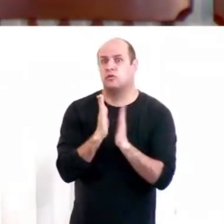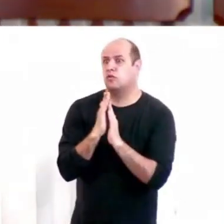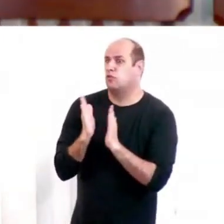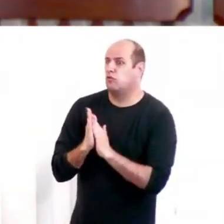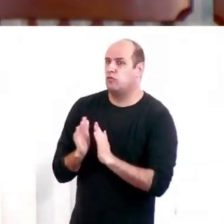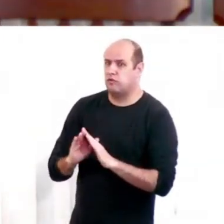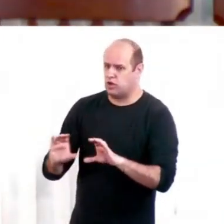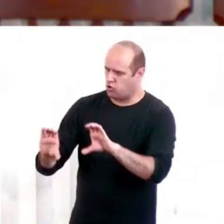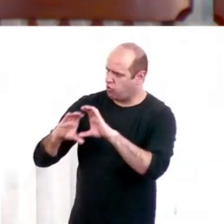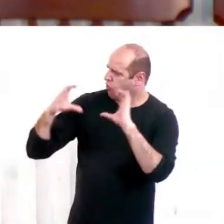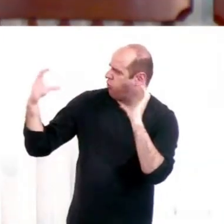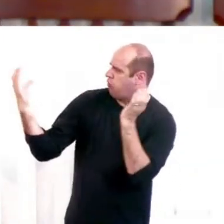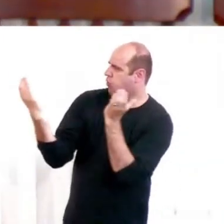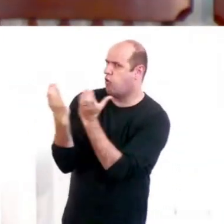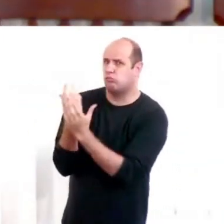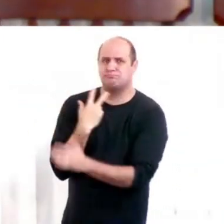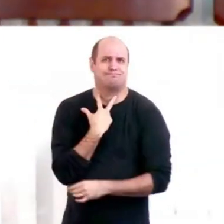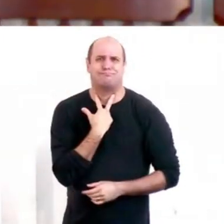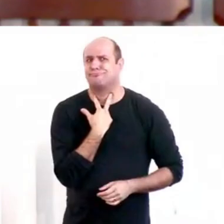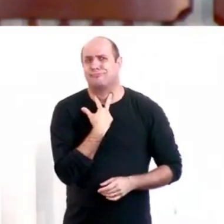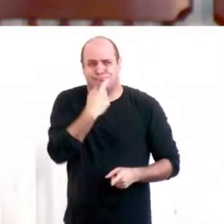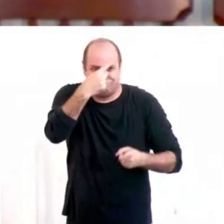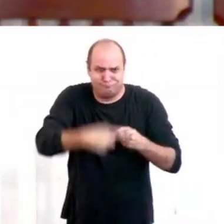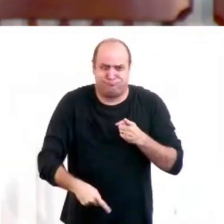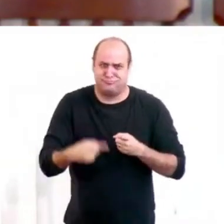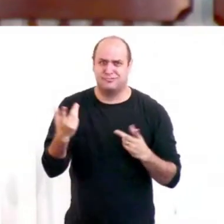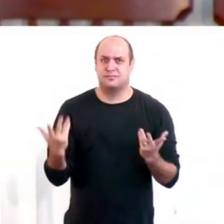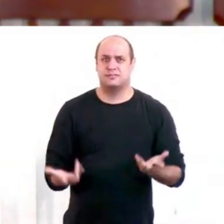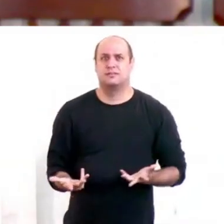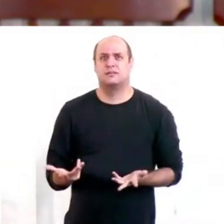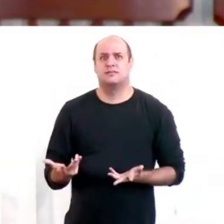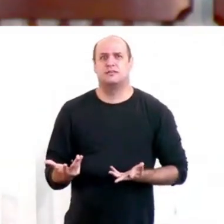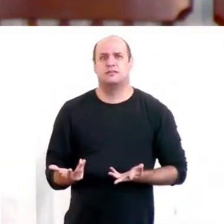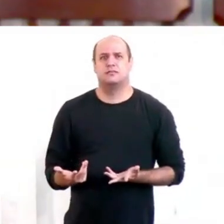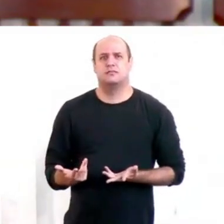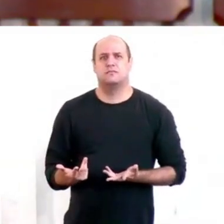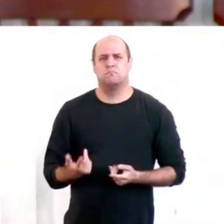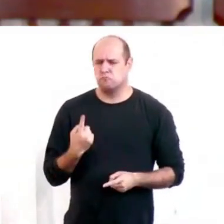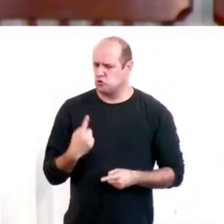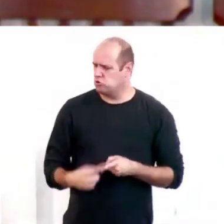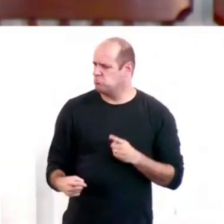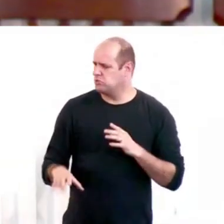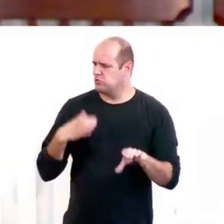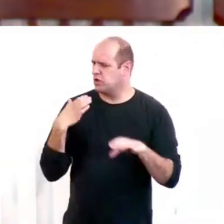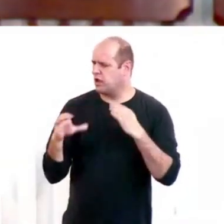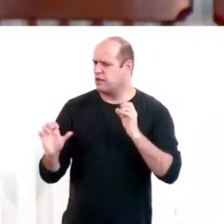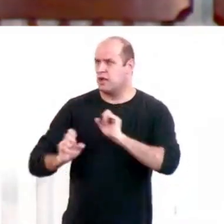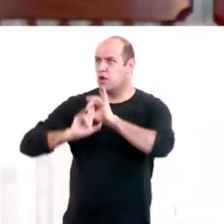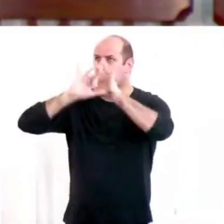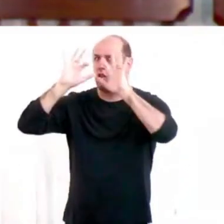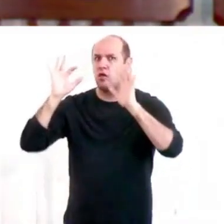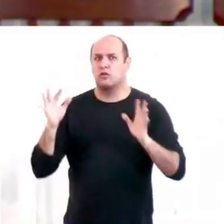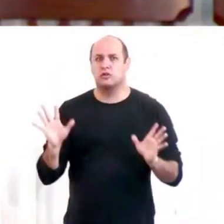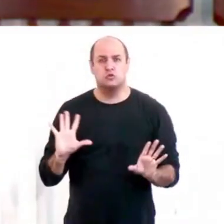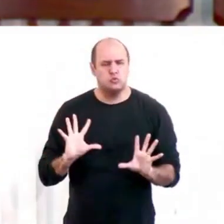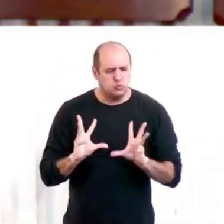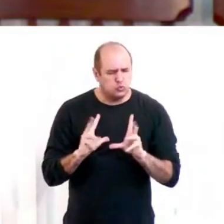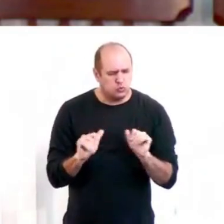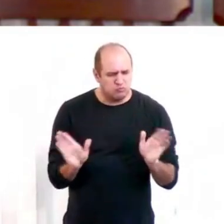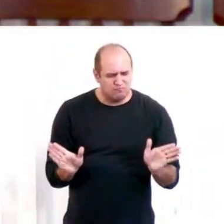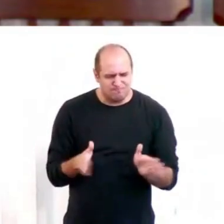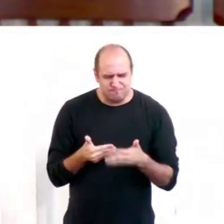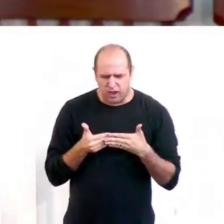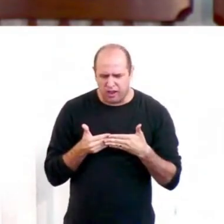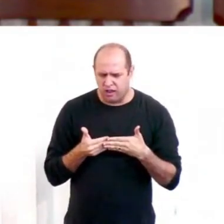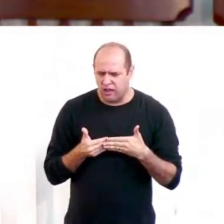coral maravilhoso como foi hoje pela manhã, para a glória de Deus. Eles não podem, eles fazem fechado em casas,